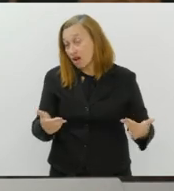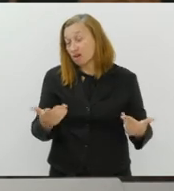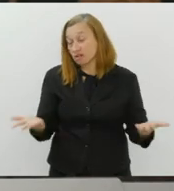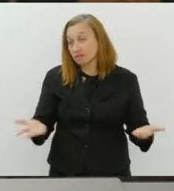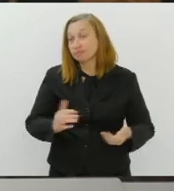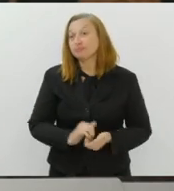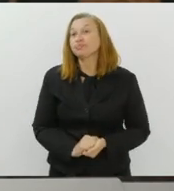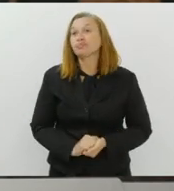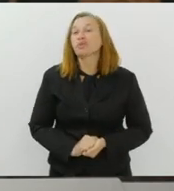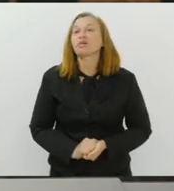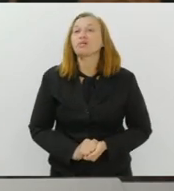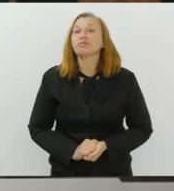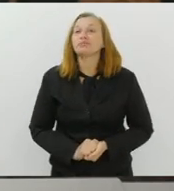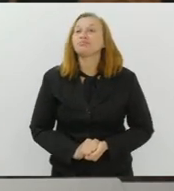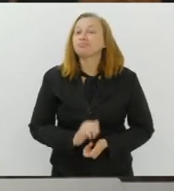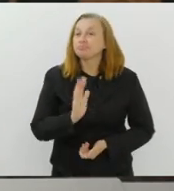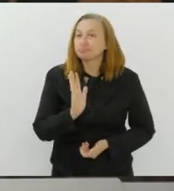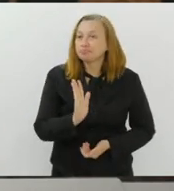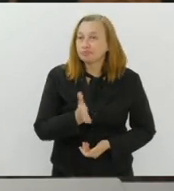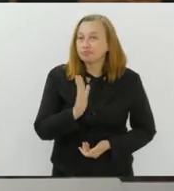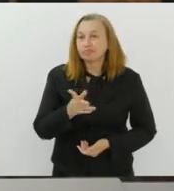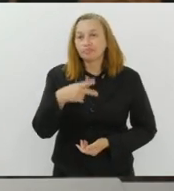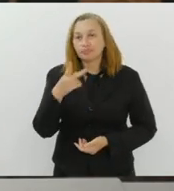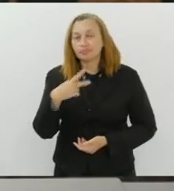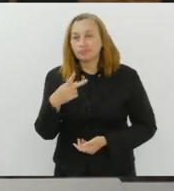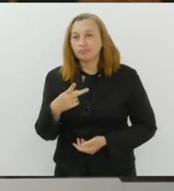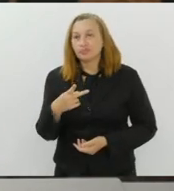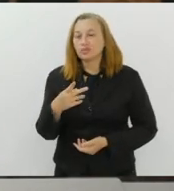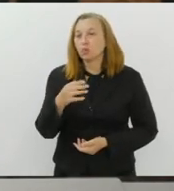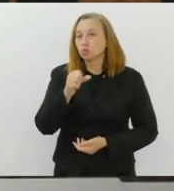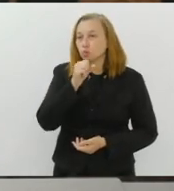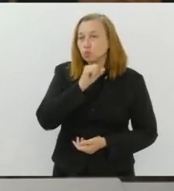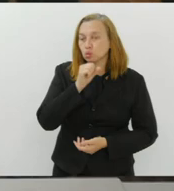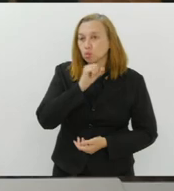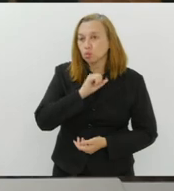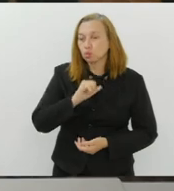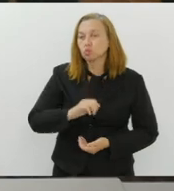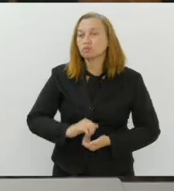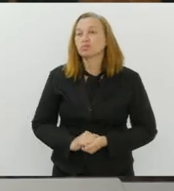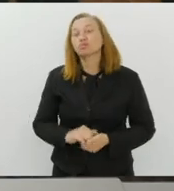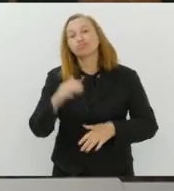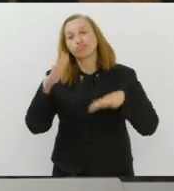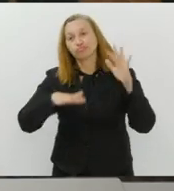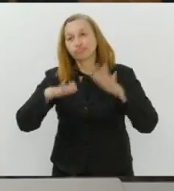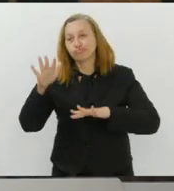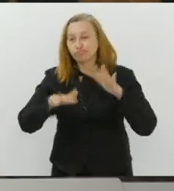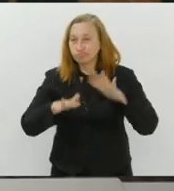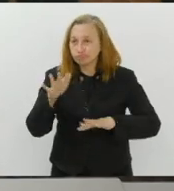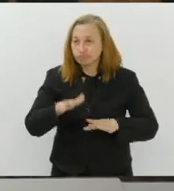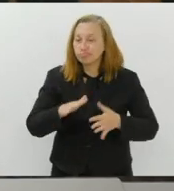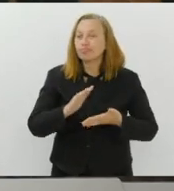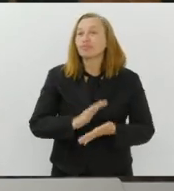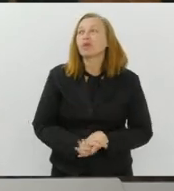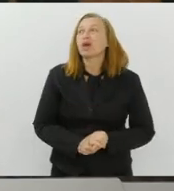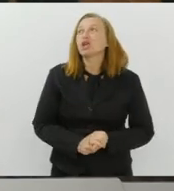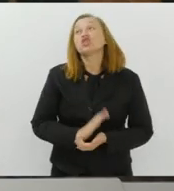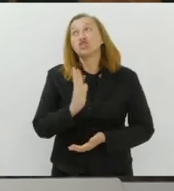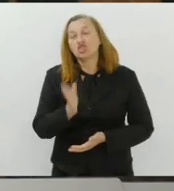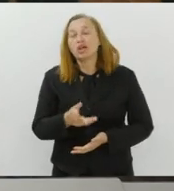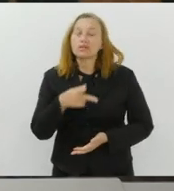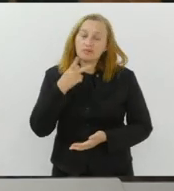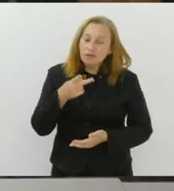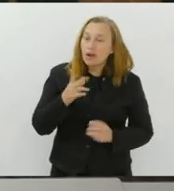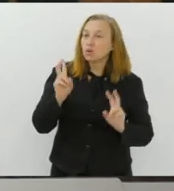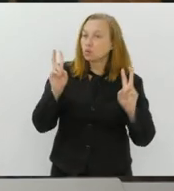como, né, já se preconiza as varas do idoso, né, independente, já se fala